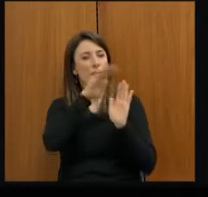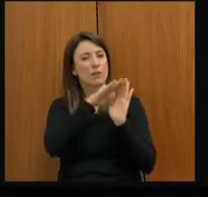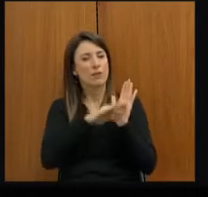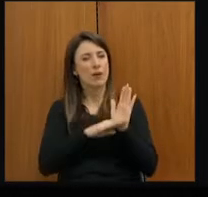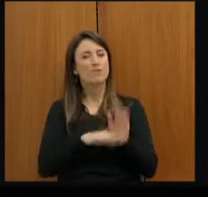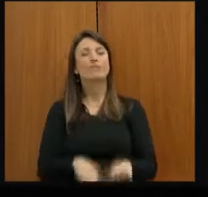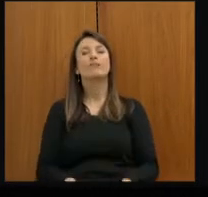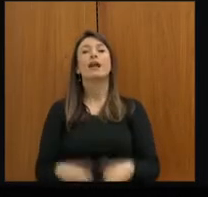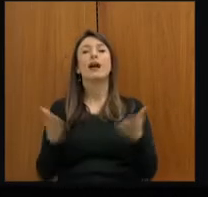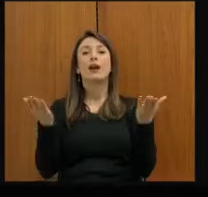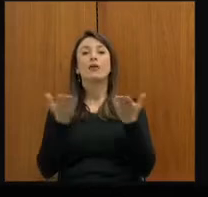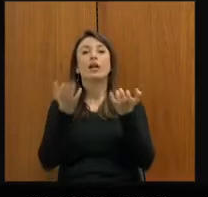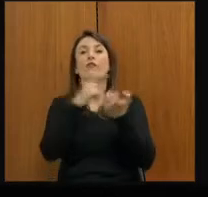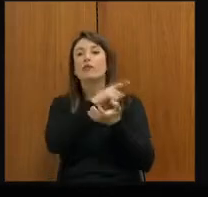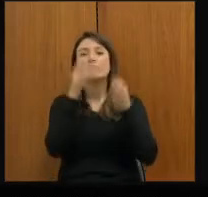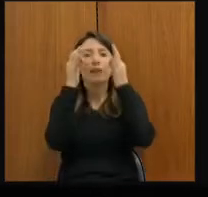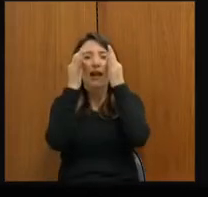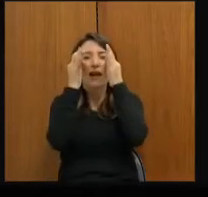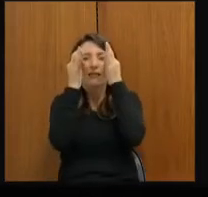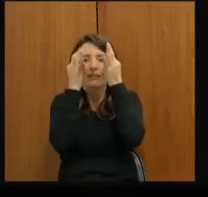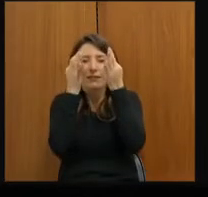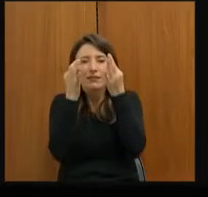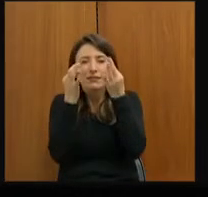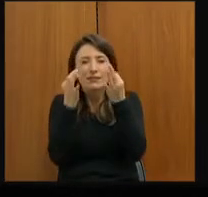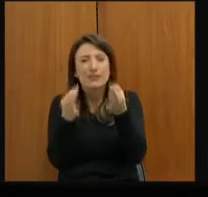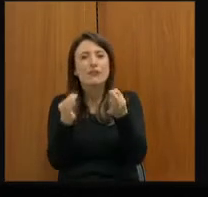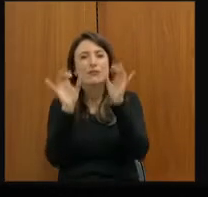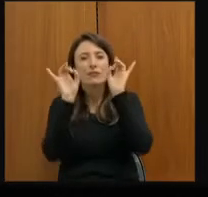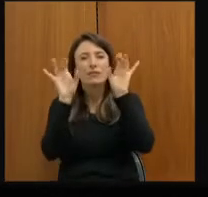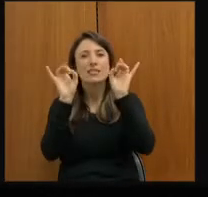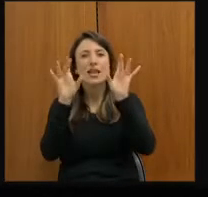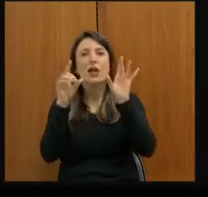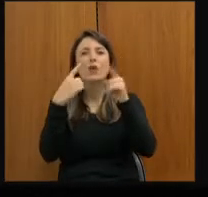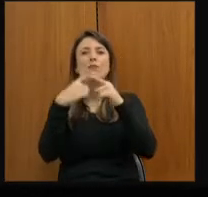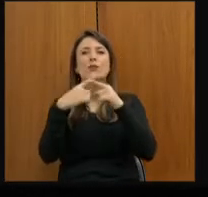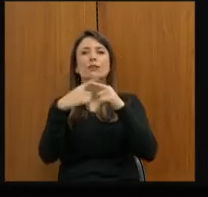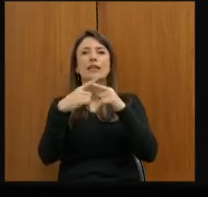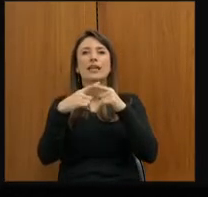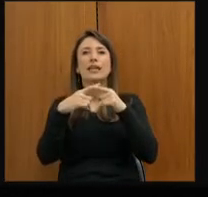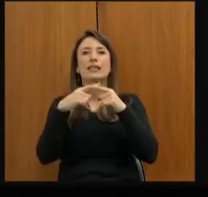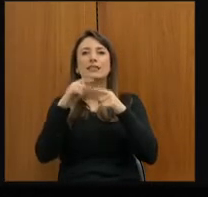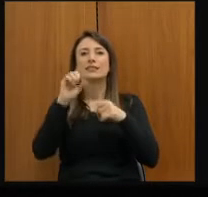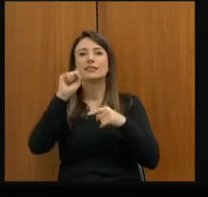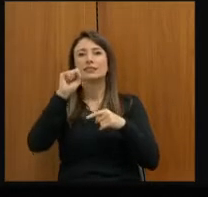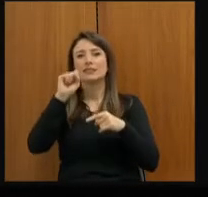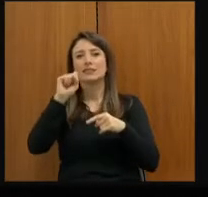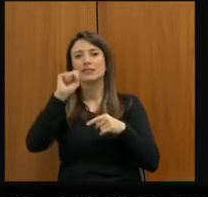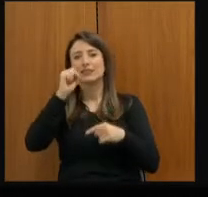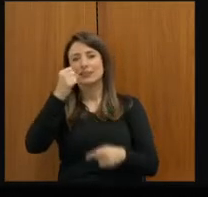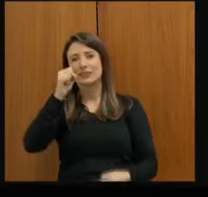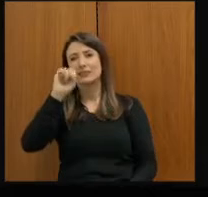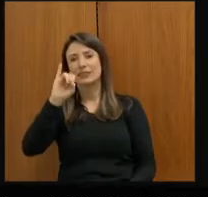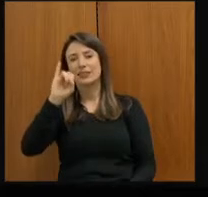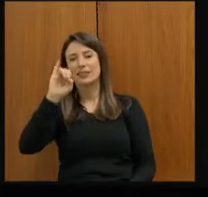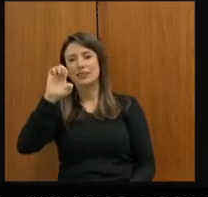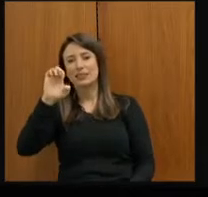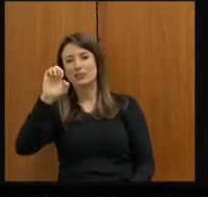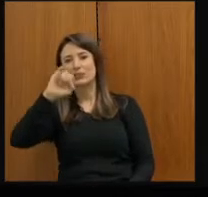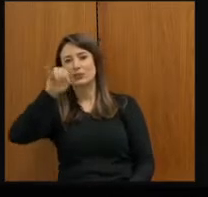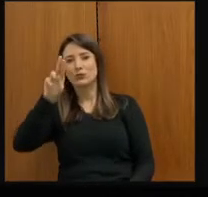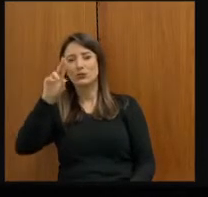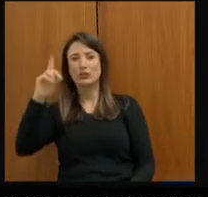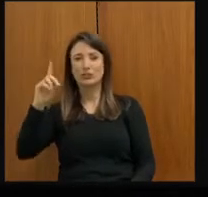tela eu queria uma atenção especial porque você Judy é da corregedoria-geral de Justiça do nosso